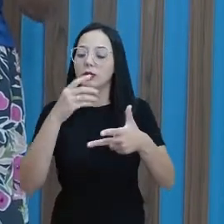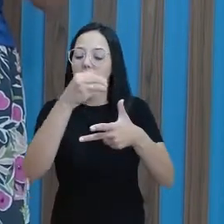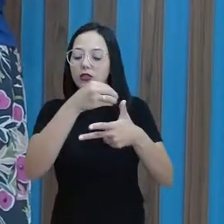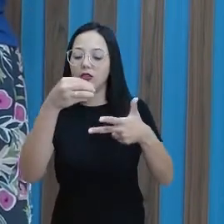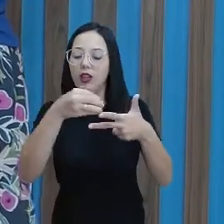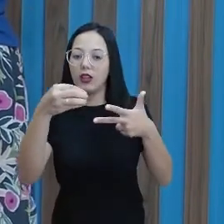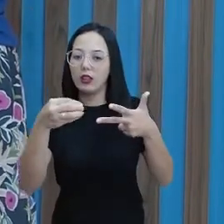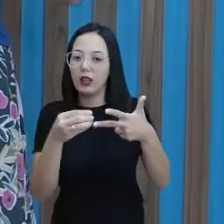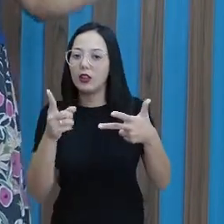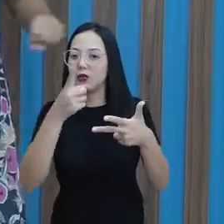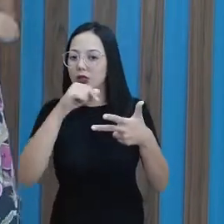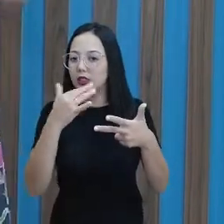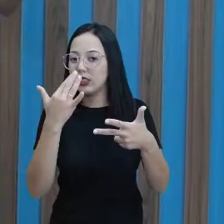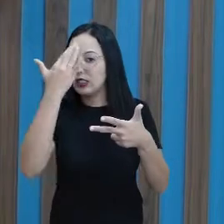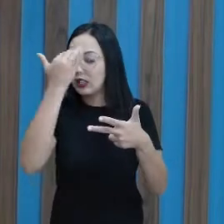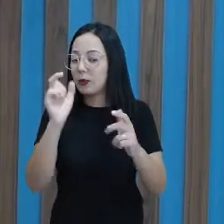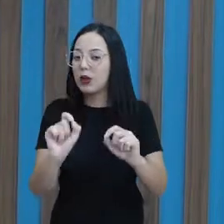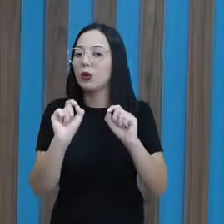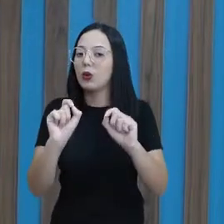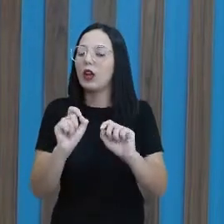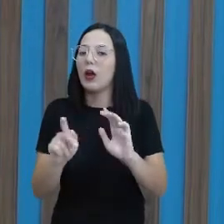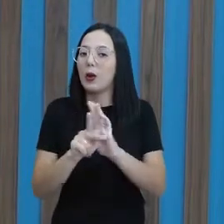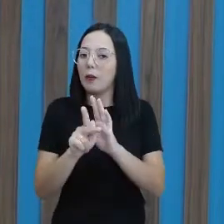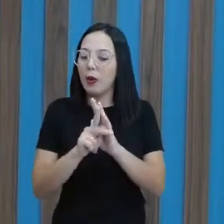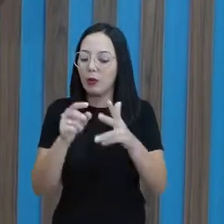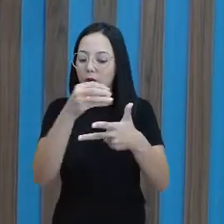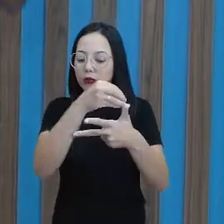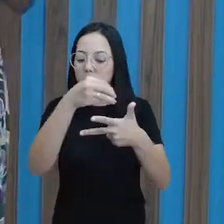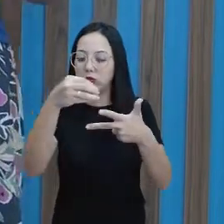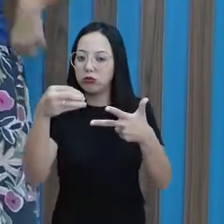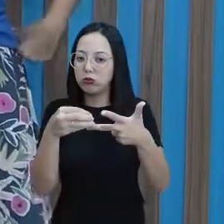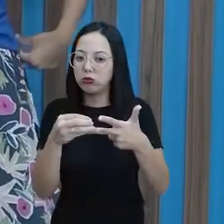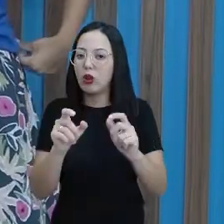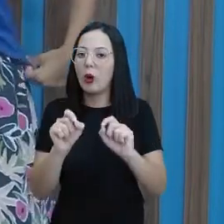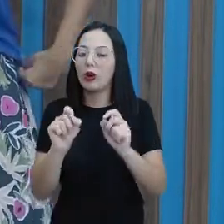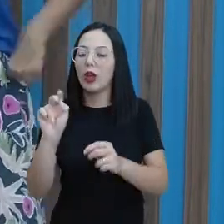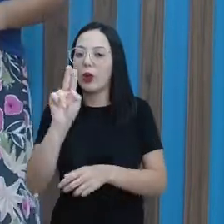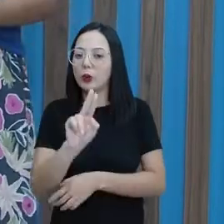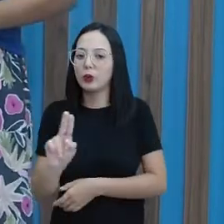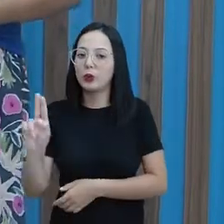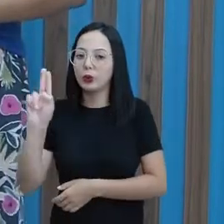foi? Vocês sabiam que uma das competências é justamente o